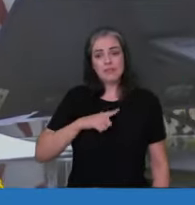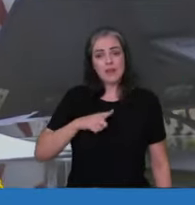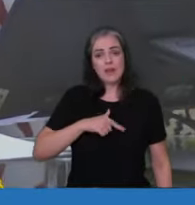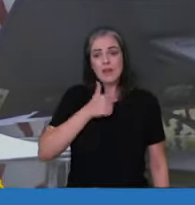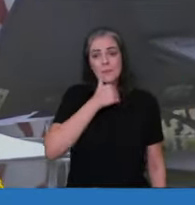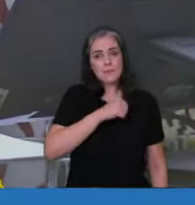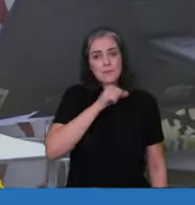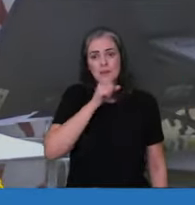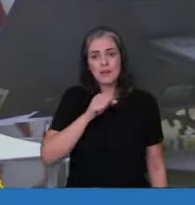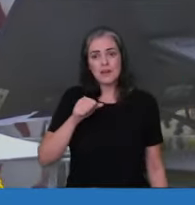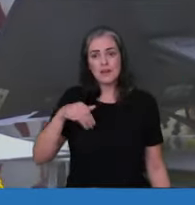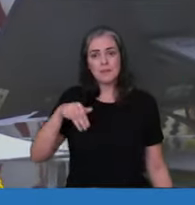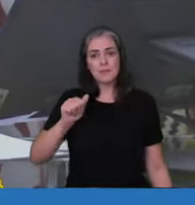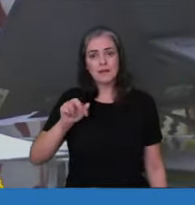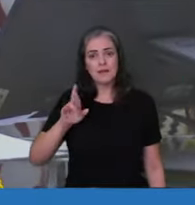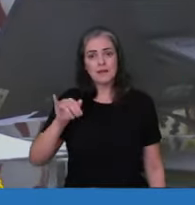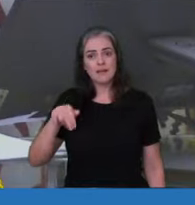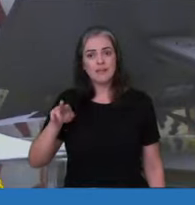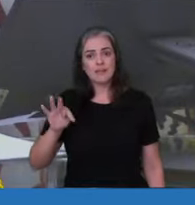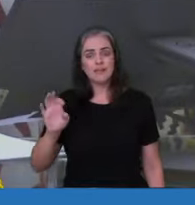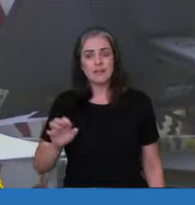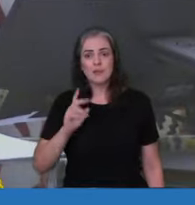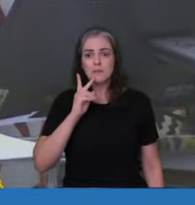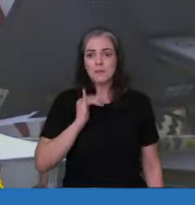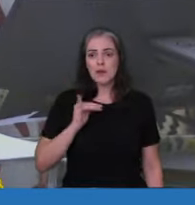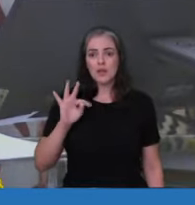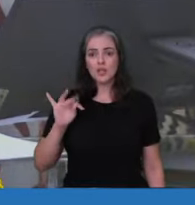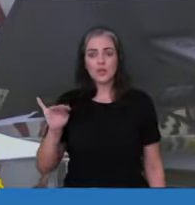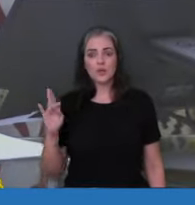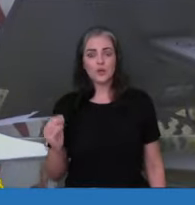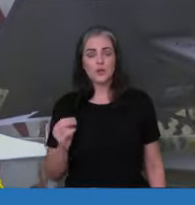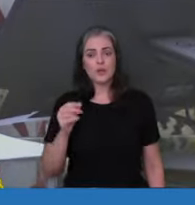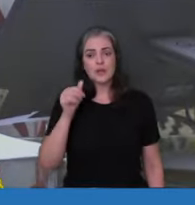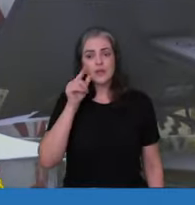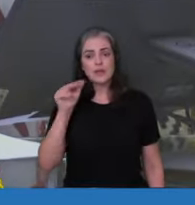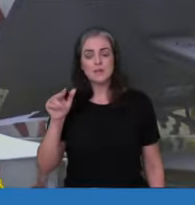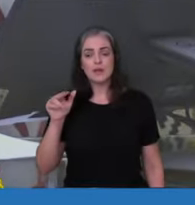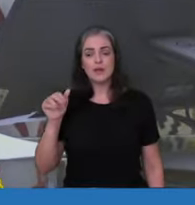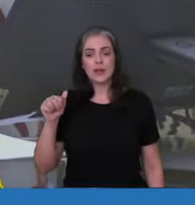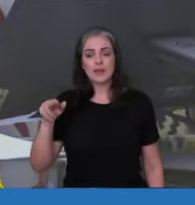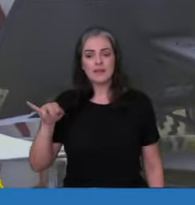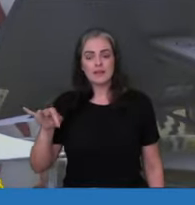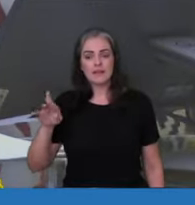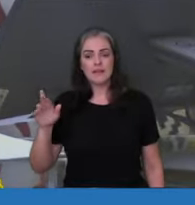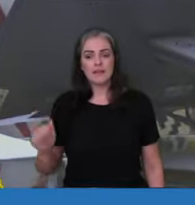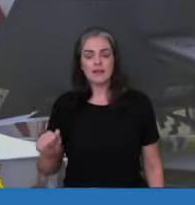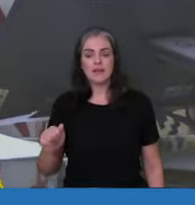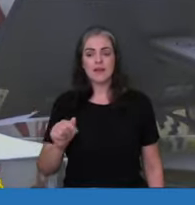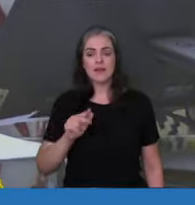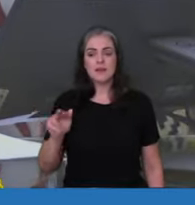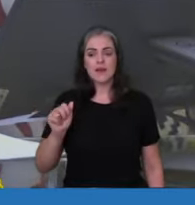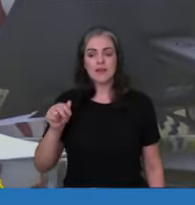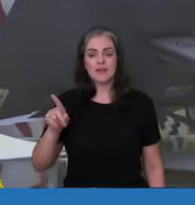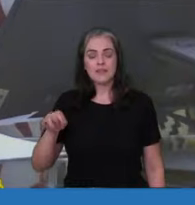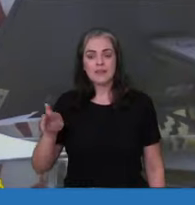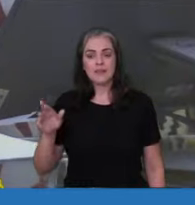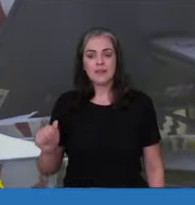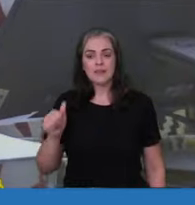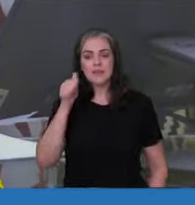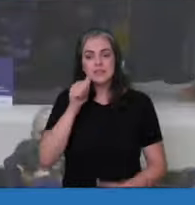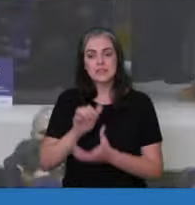seu Toninho. Ela era mãe da Luyara, irmã da Daniele, esposa da